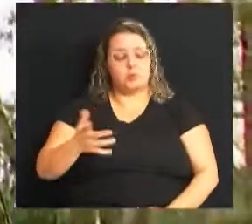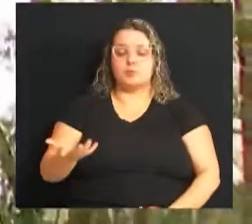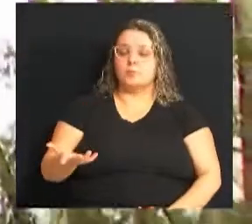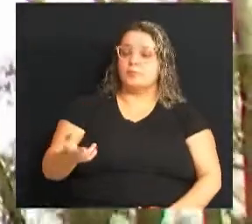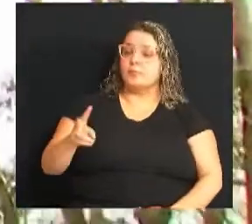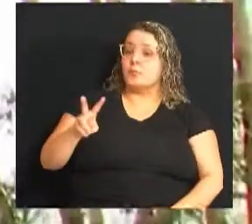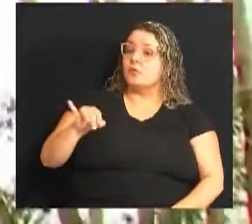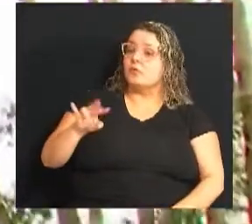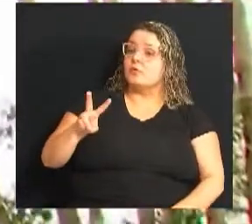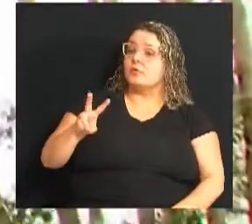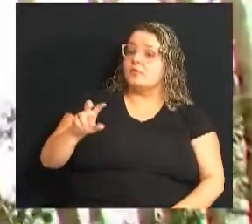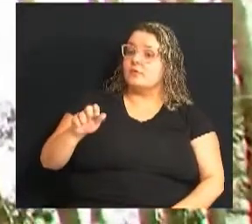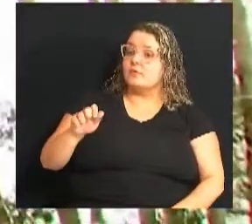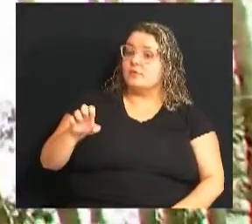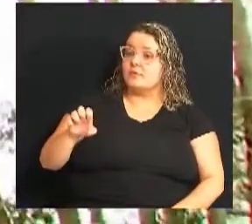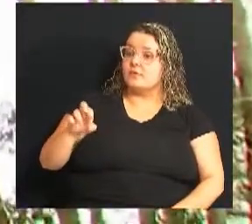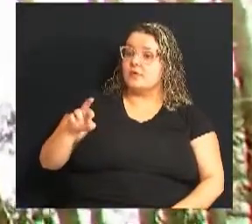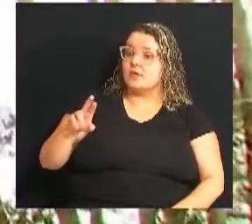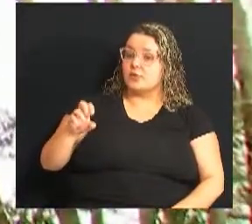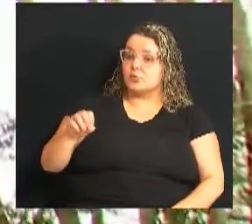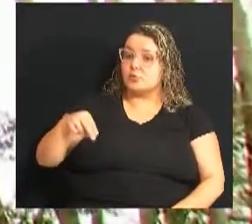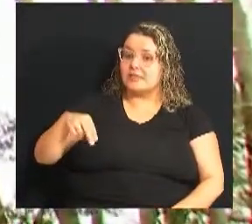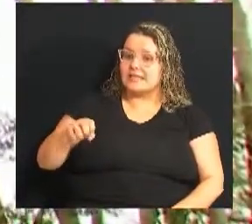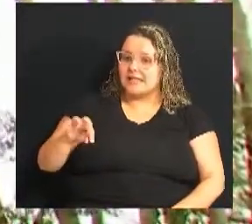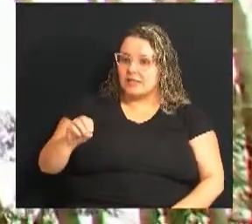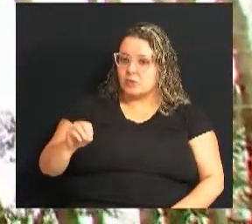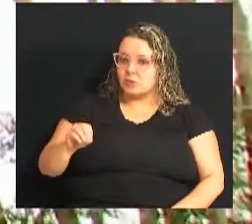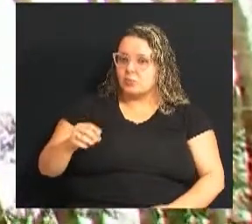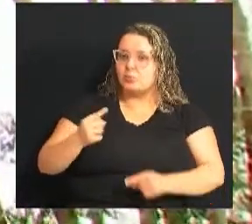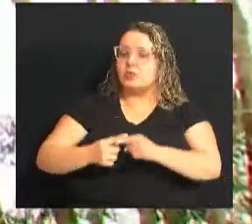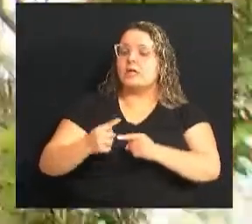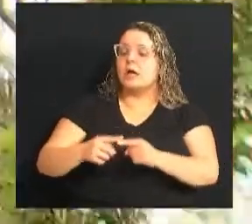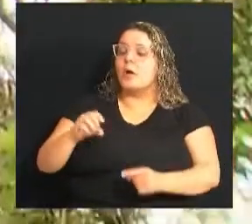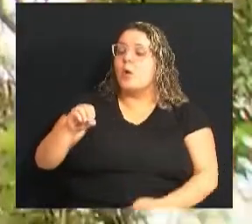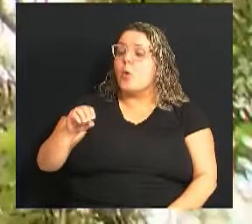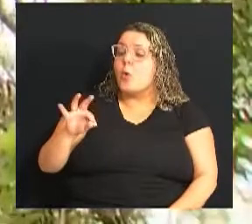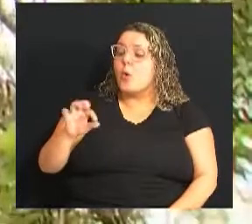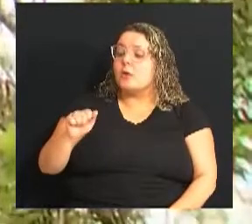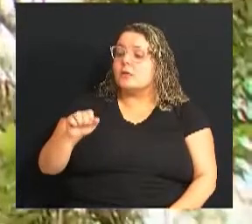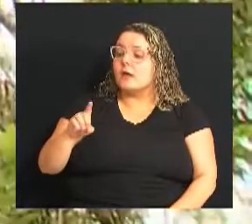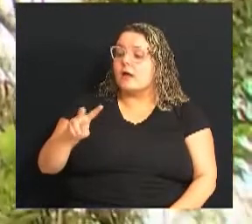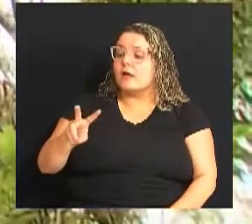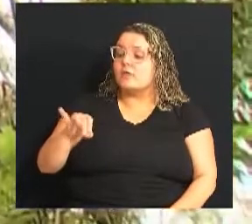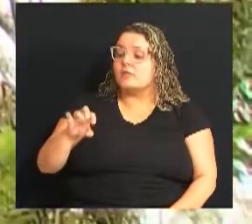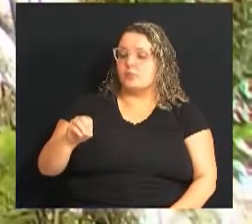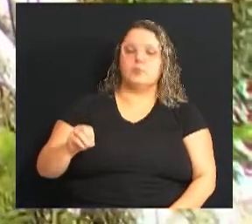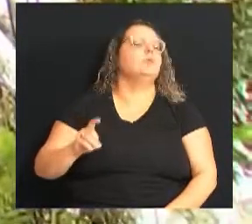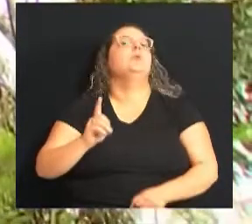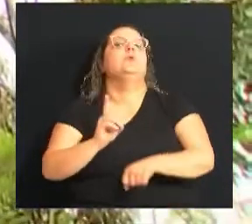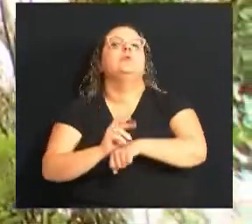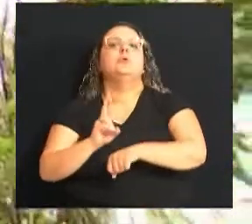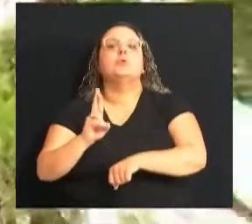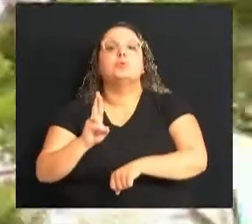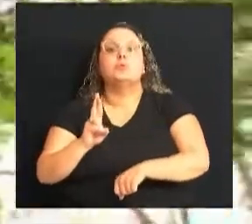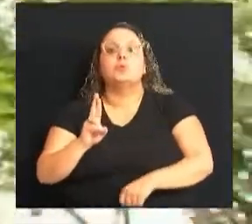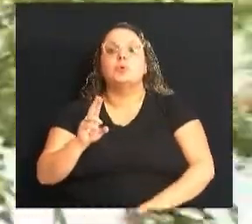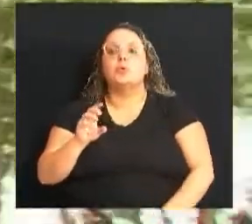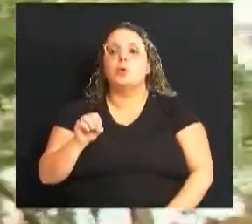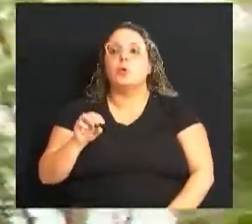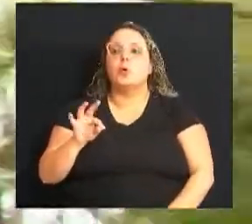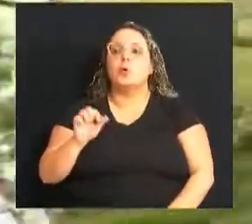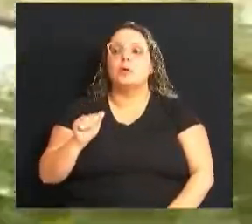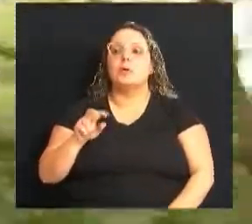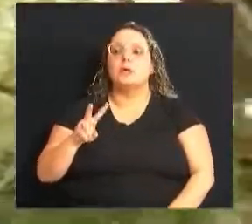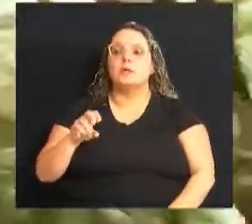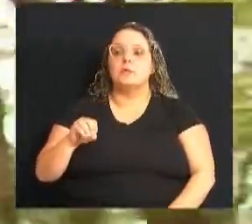Otávio Tisselli Neto, porque Otávio, né? O doutor Otávio foi diretor do Instituto Agronômico